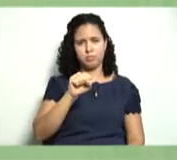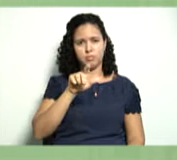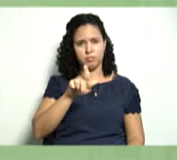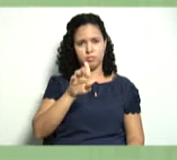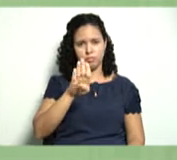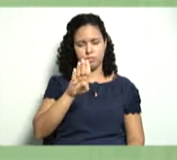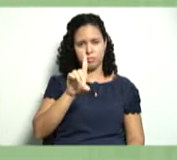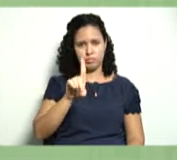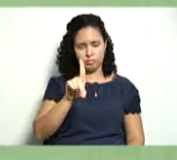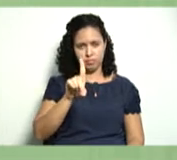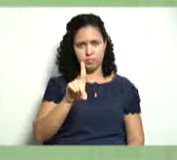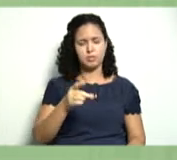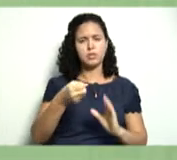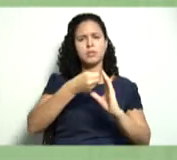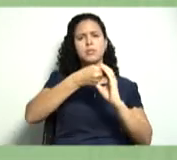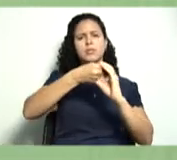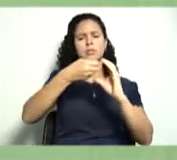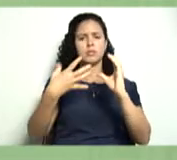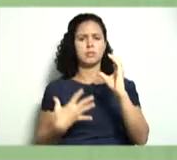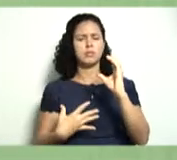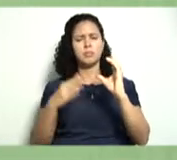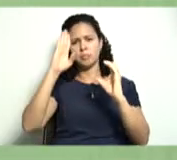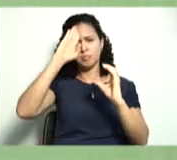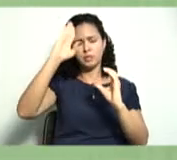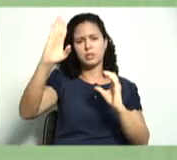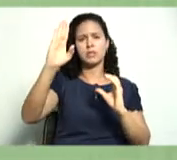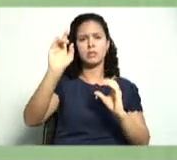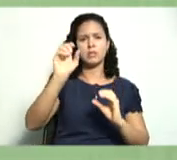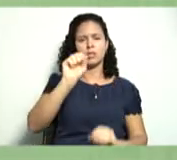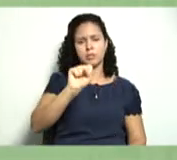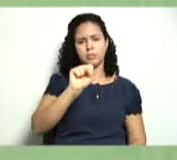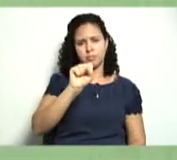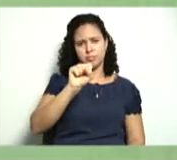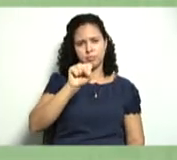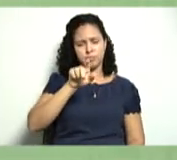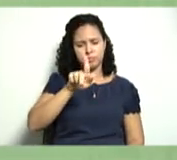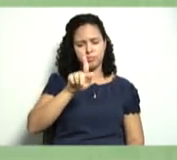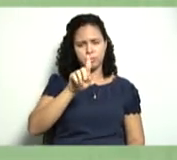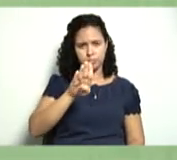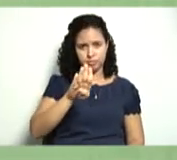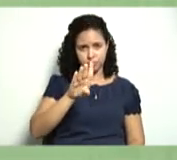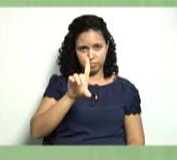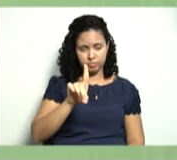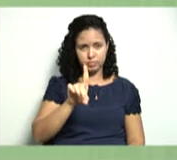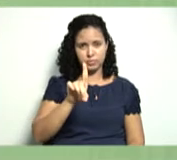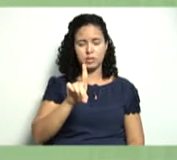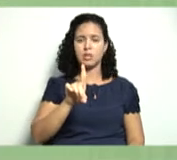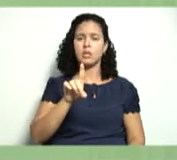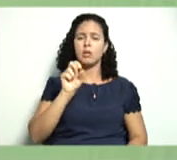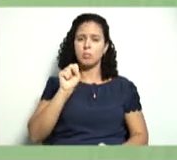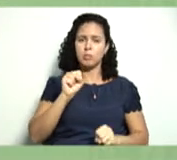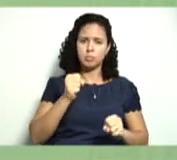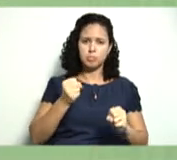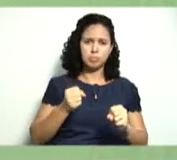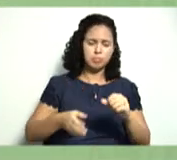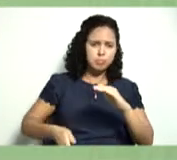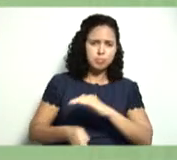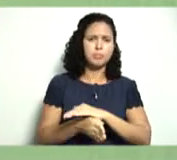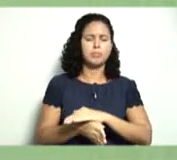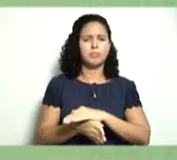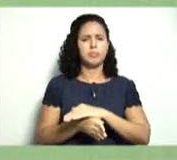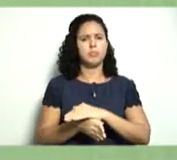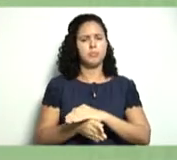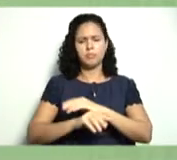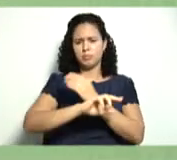continuando características principais do sgd permite vários acessos ao mesmo tempo